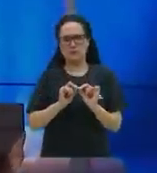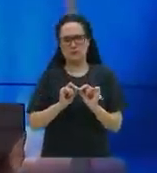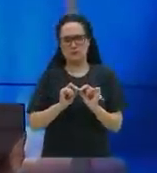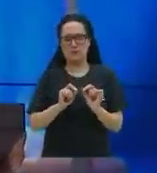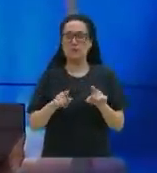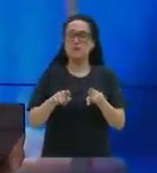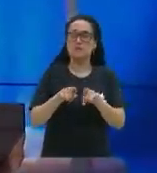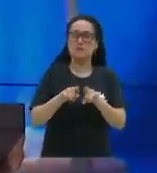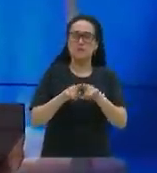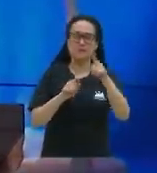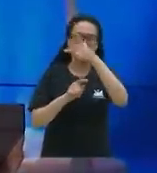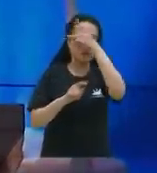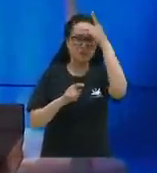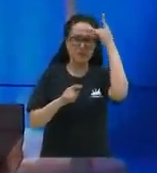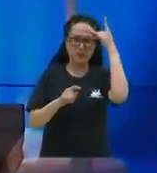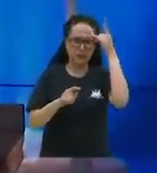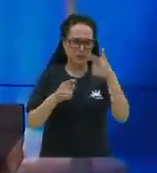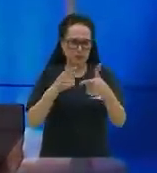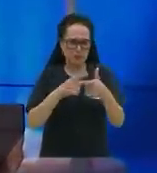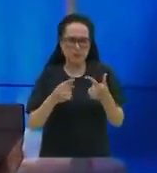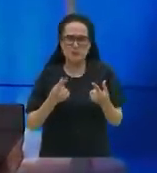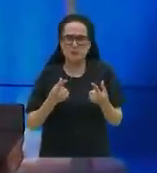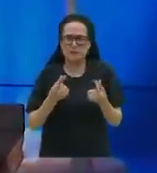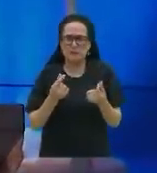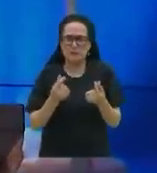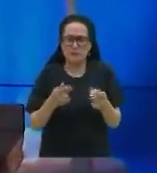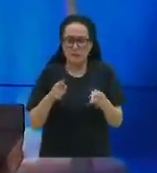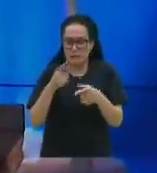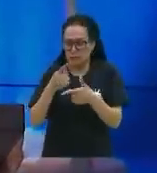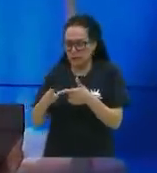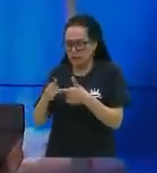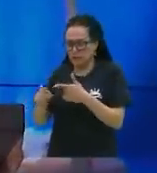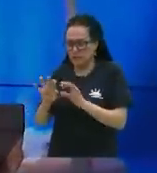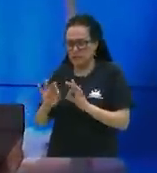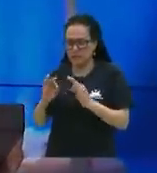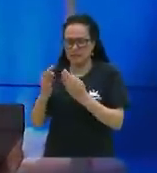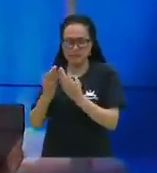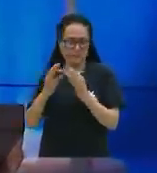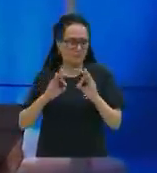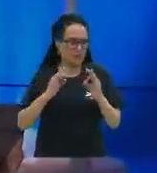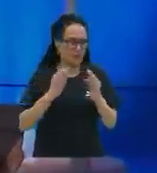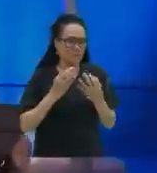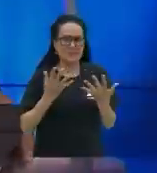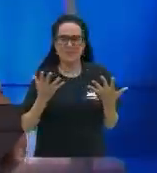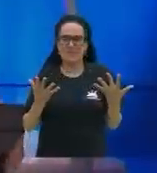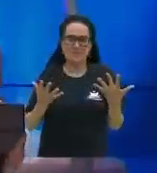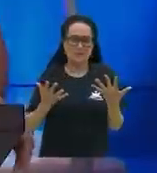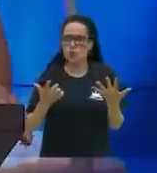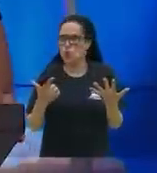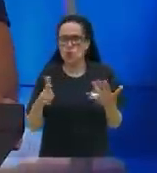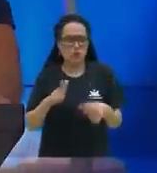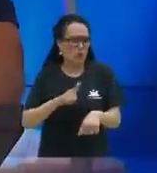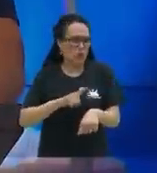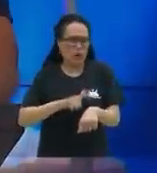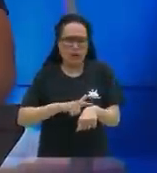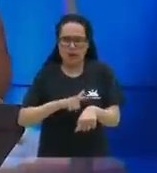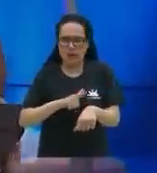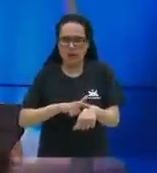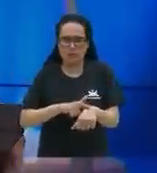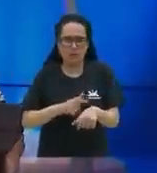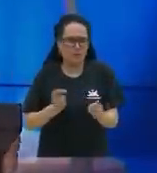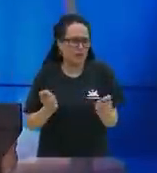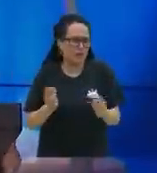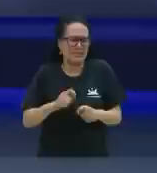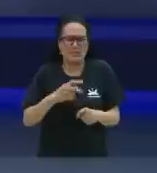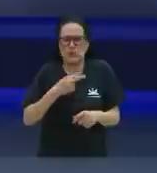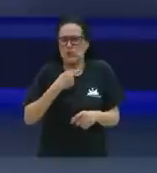financeira e familiar, que não tem tempo, então não tem mais jeito nem condições